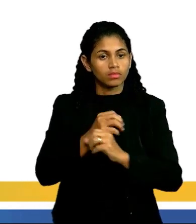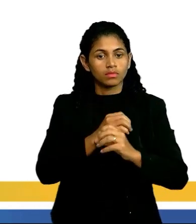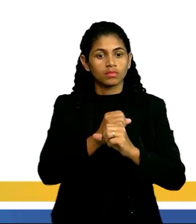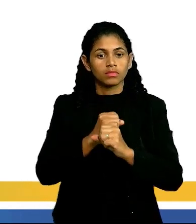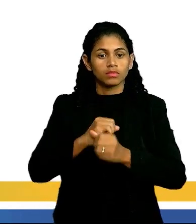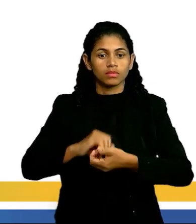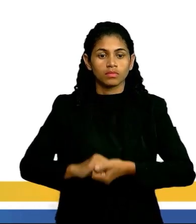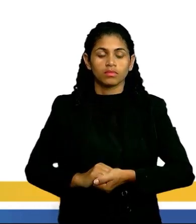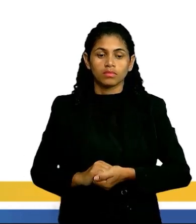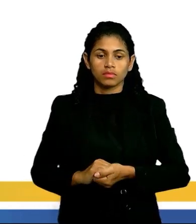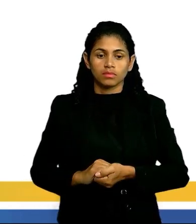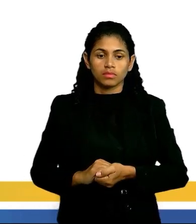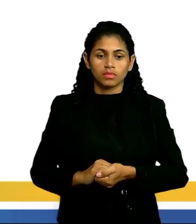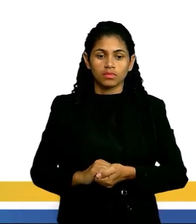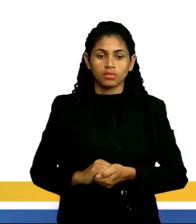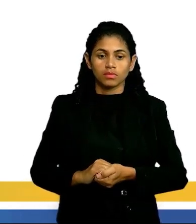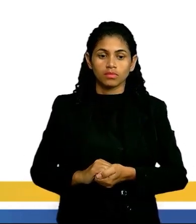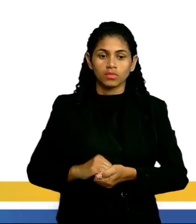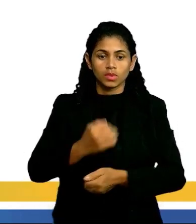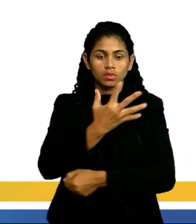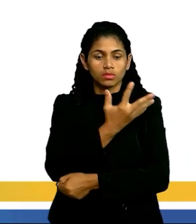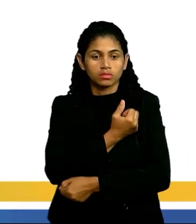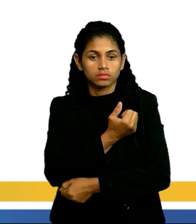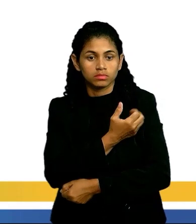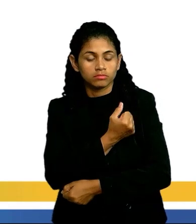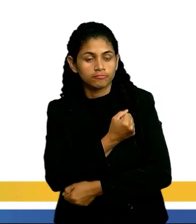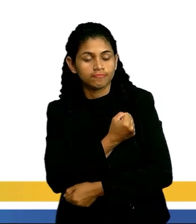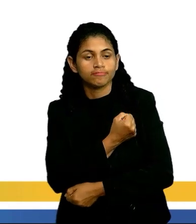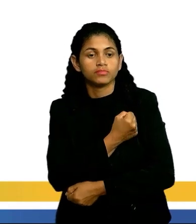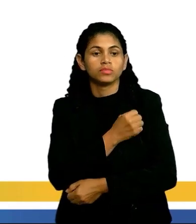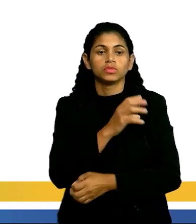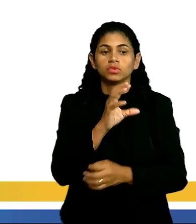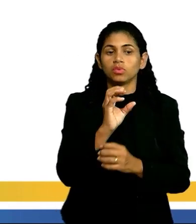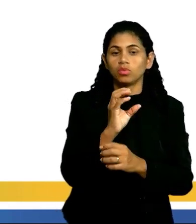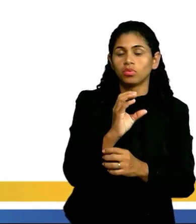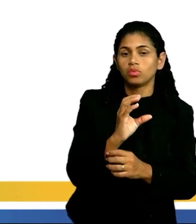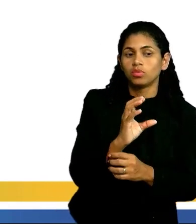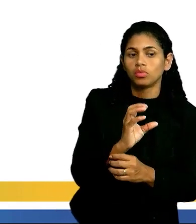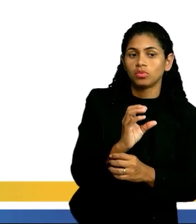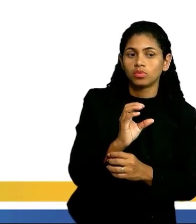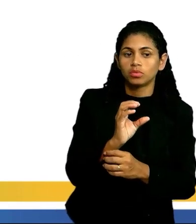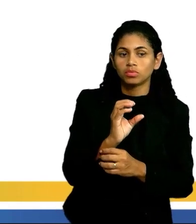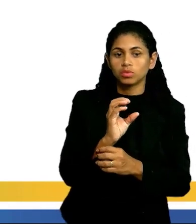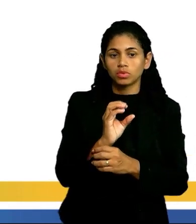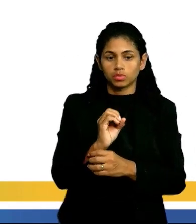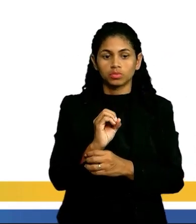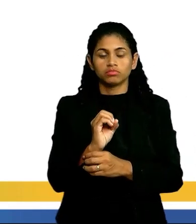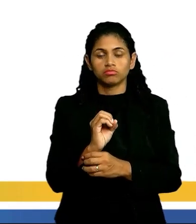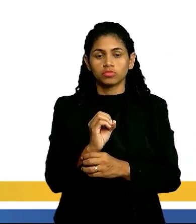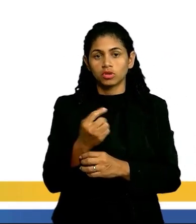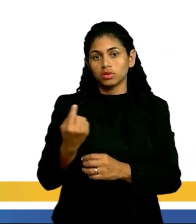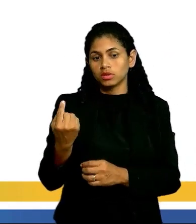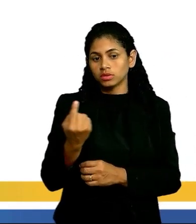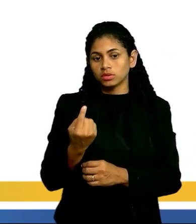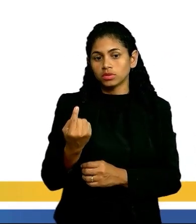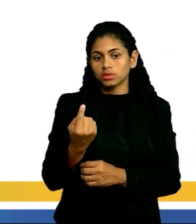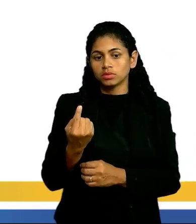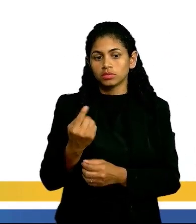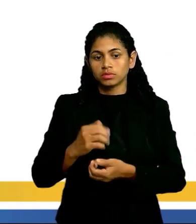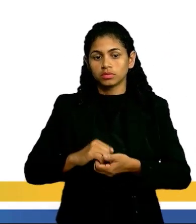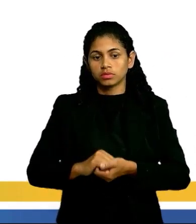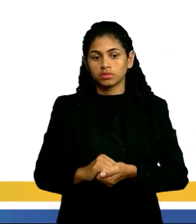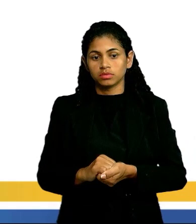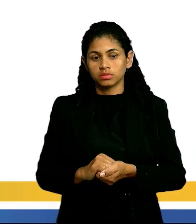gente substitui o valor do NOx que nós conhecemos, que é o do oxigênio, isolamos a variável e aí vamos encontrar